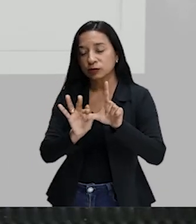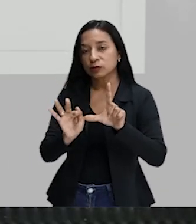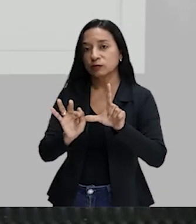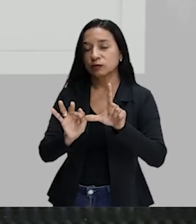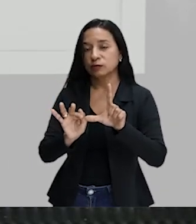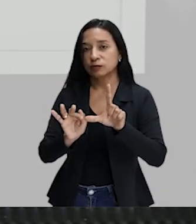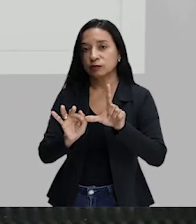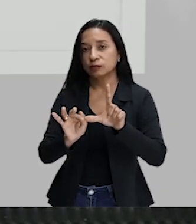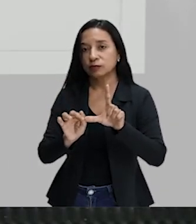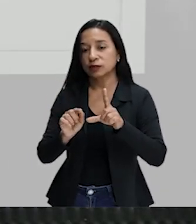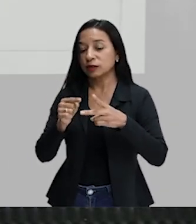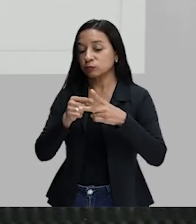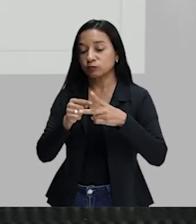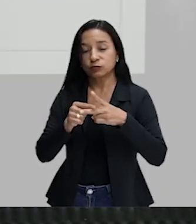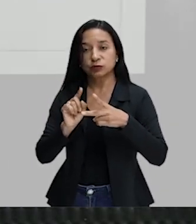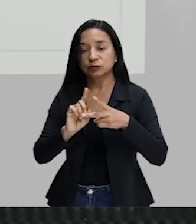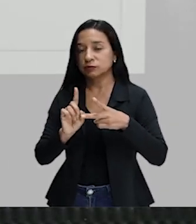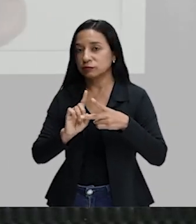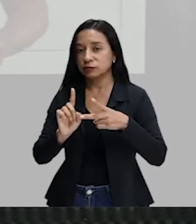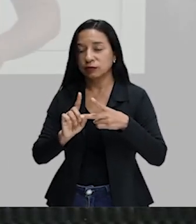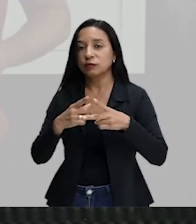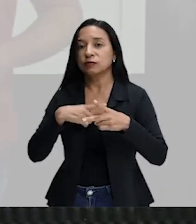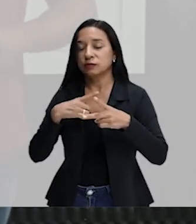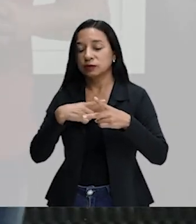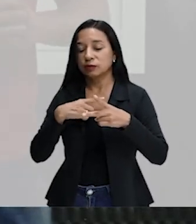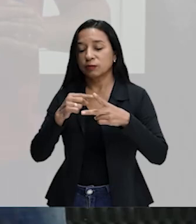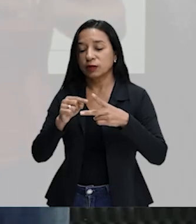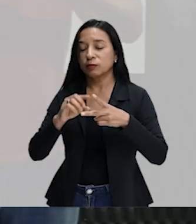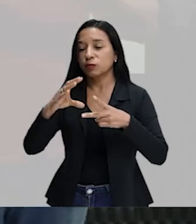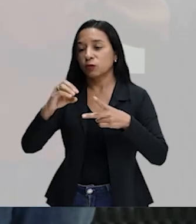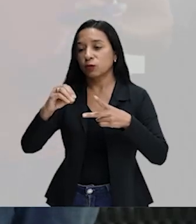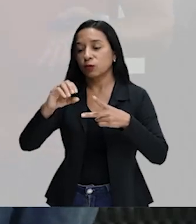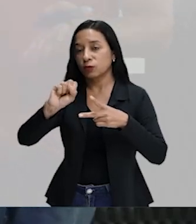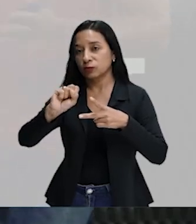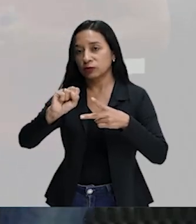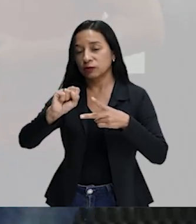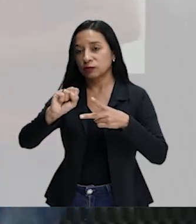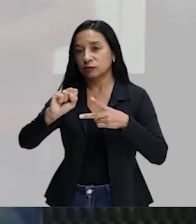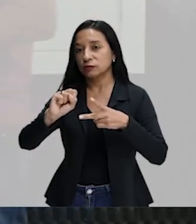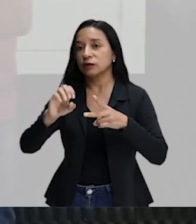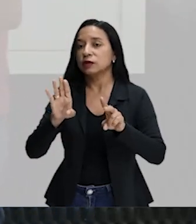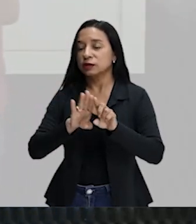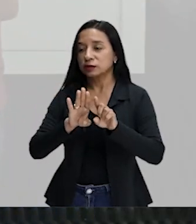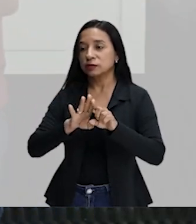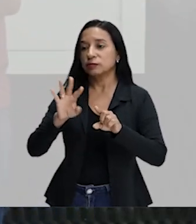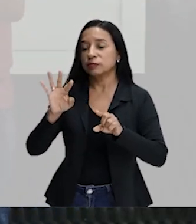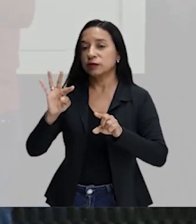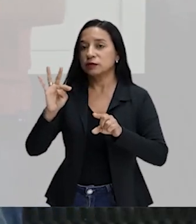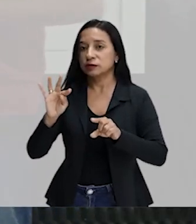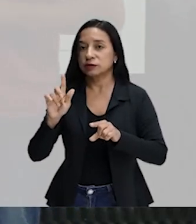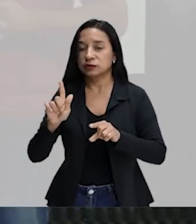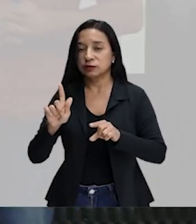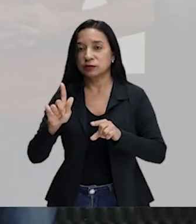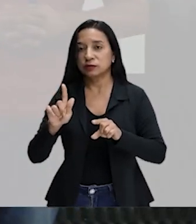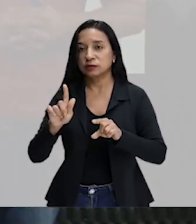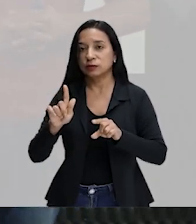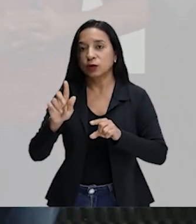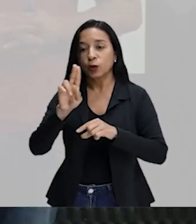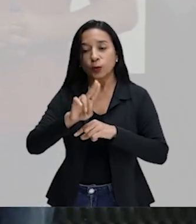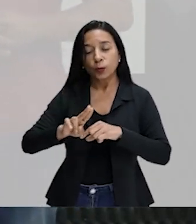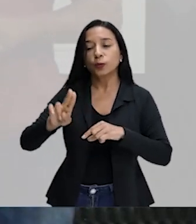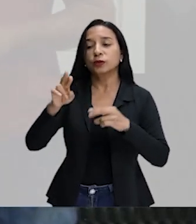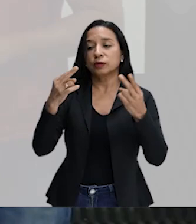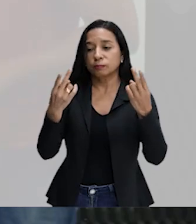existem só para o seno, não. Existe também para o cosseno, existe também a tangente, que vai permitir que a gente faça a mesma